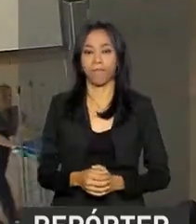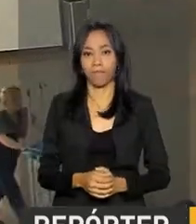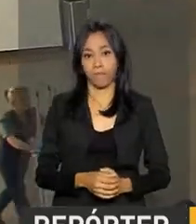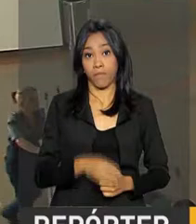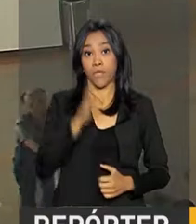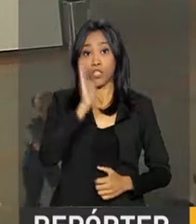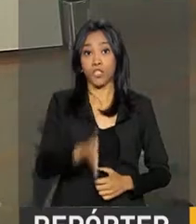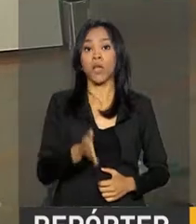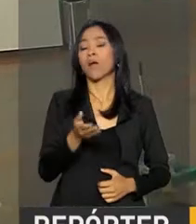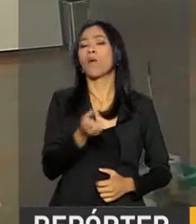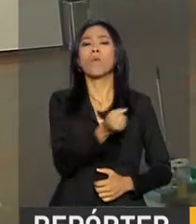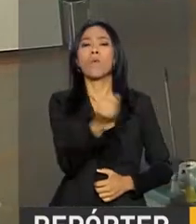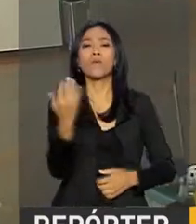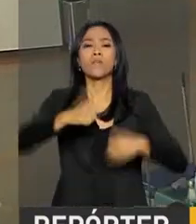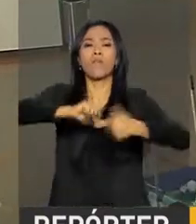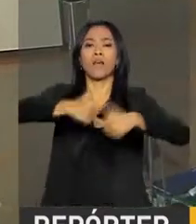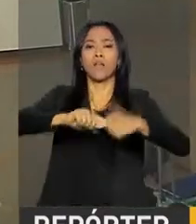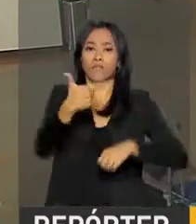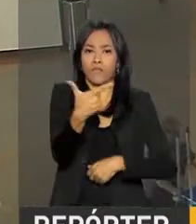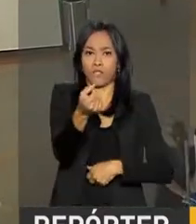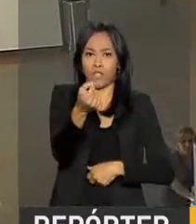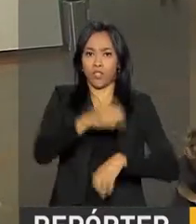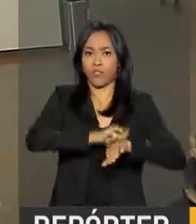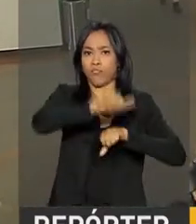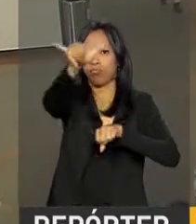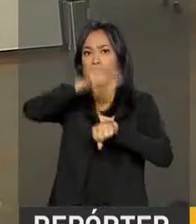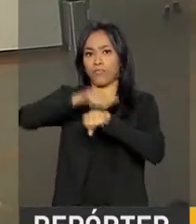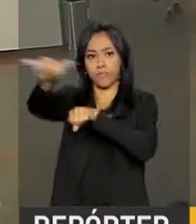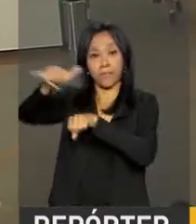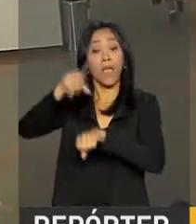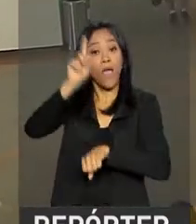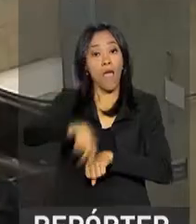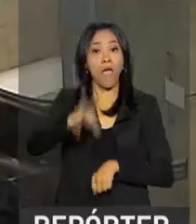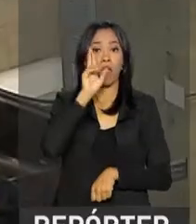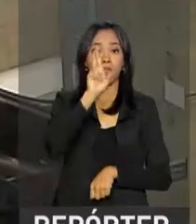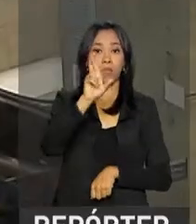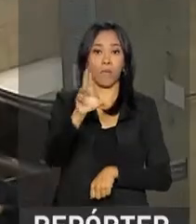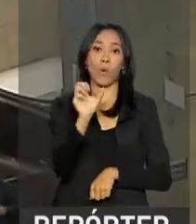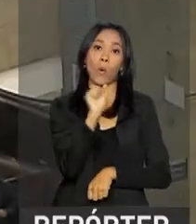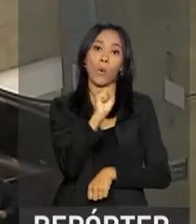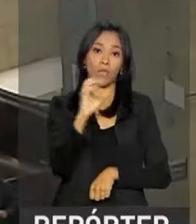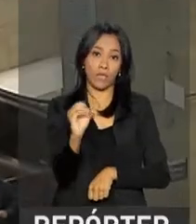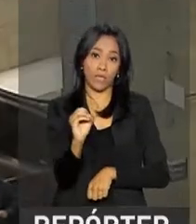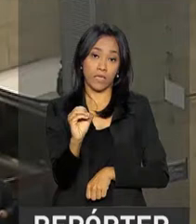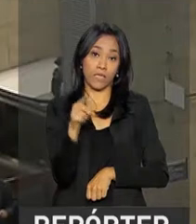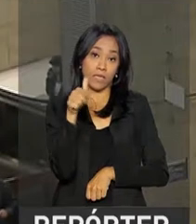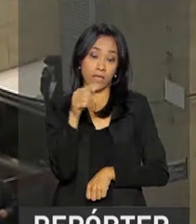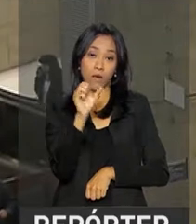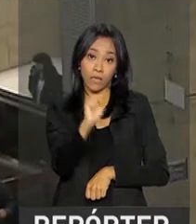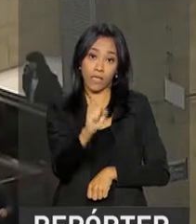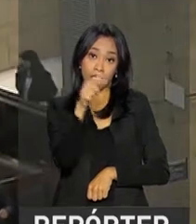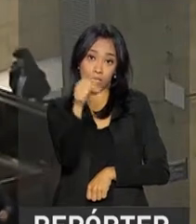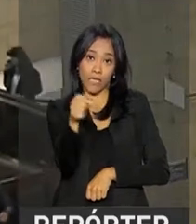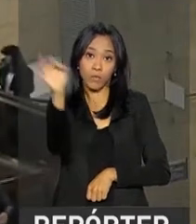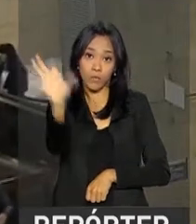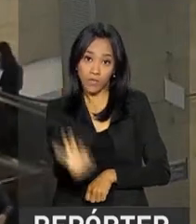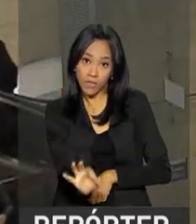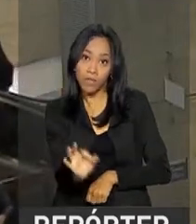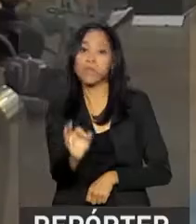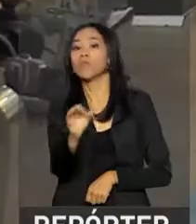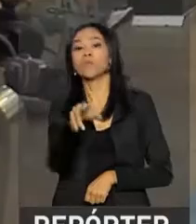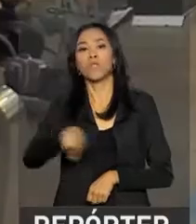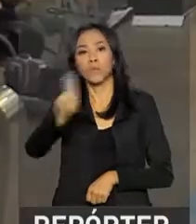Foram avaliados 20 aeroportos, que são responsáveis por 87% do movimento de passageiros no